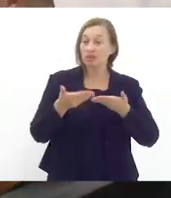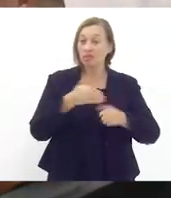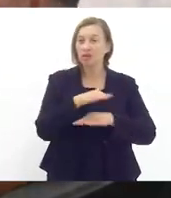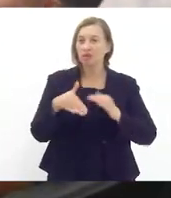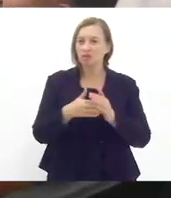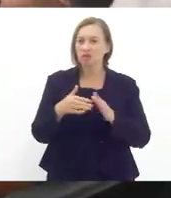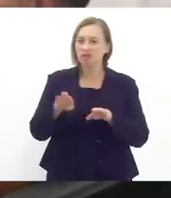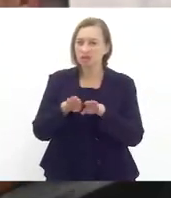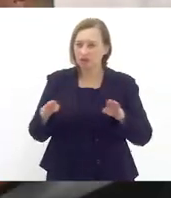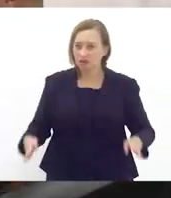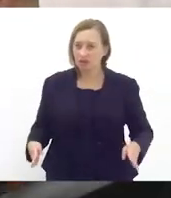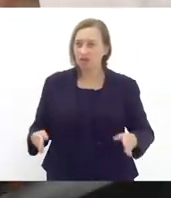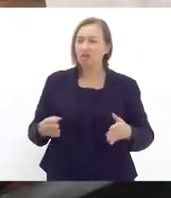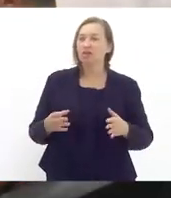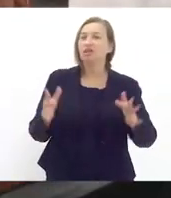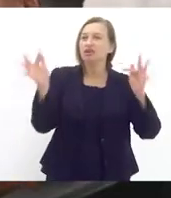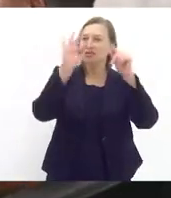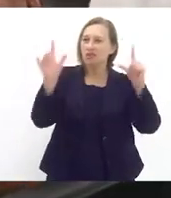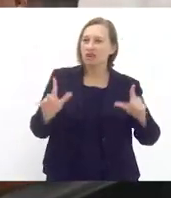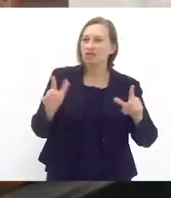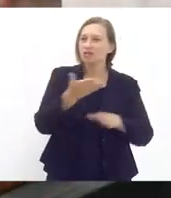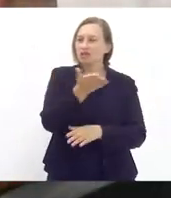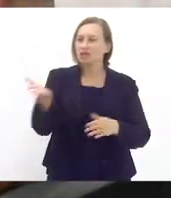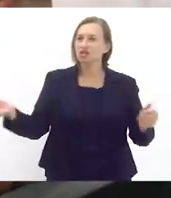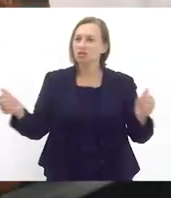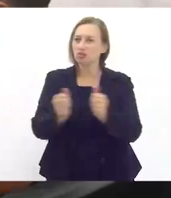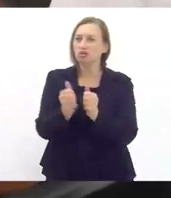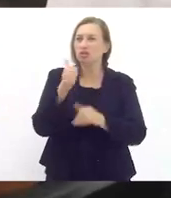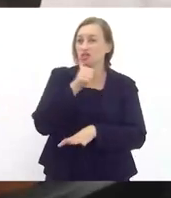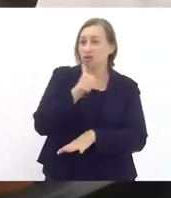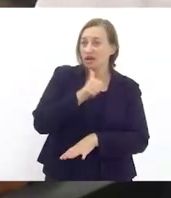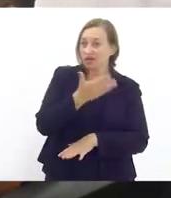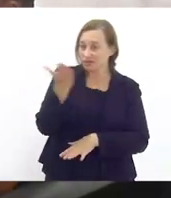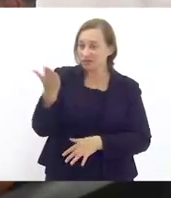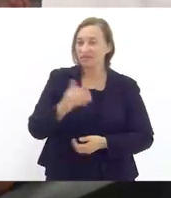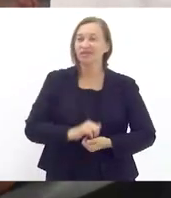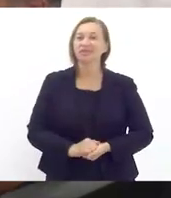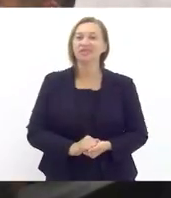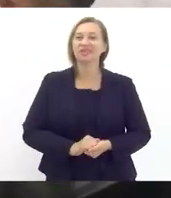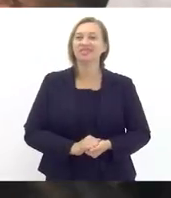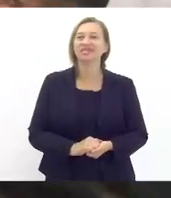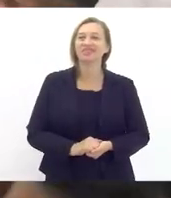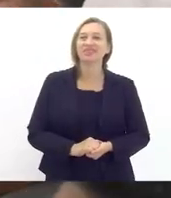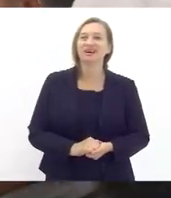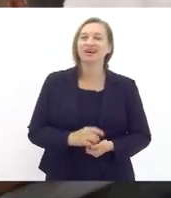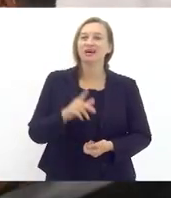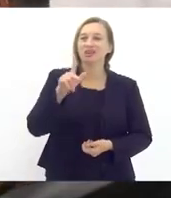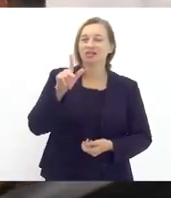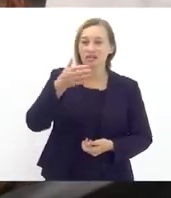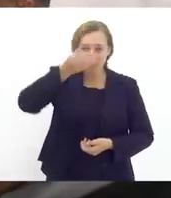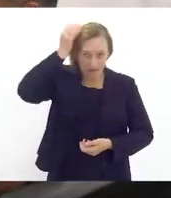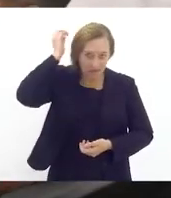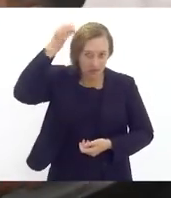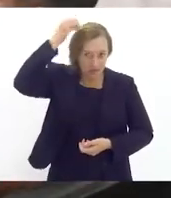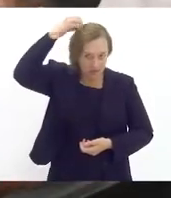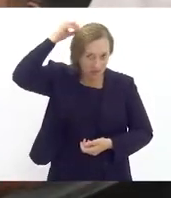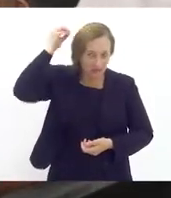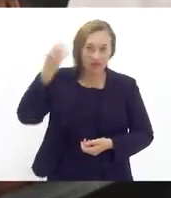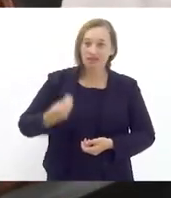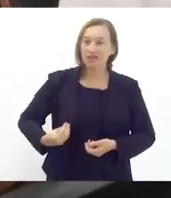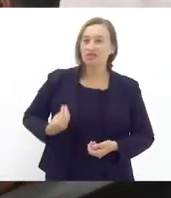estão nessa mesa e bem-aventurados os seus vós entre as mulheres aí tá que o outro cara saiu Paulo Gustavo sempre presente